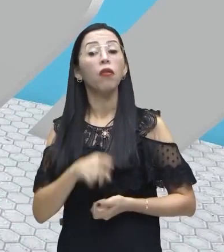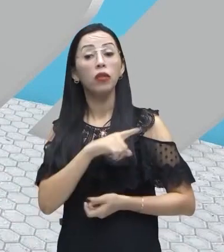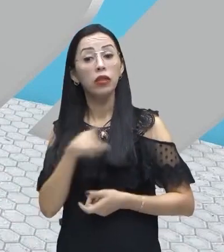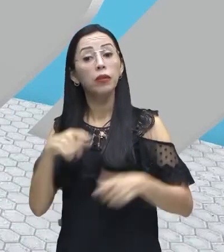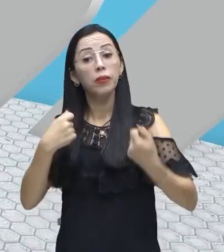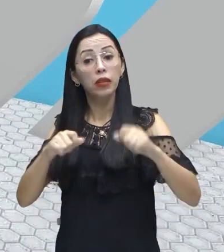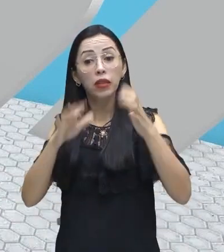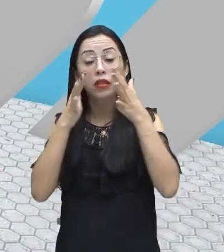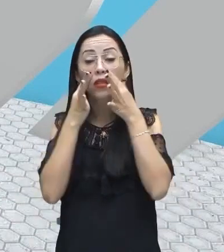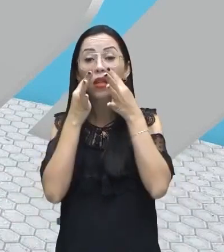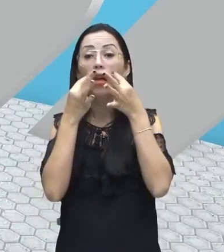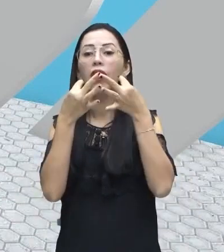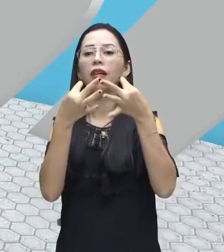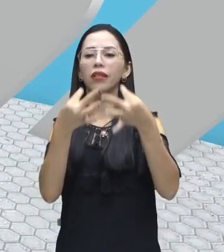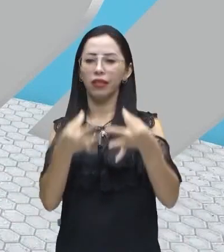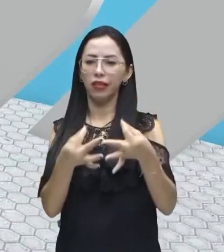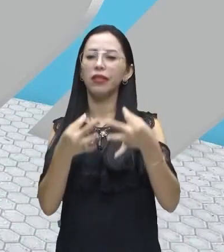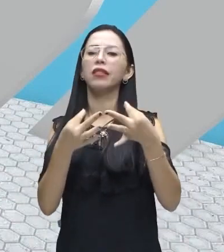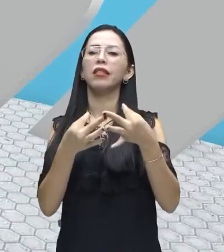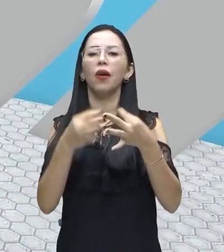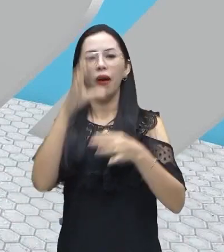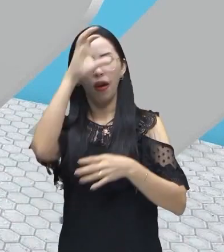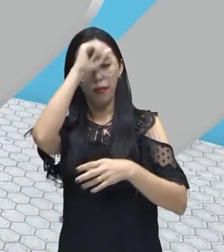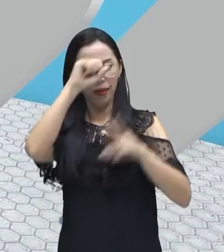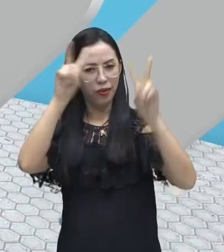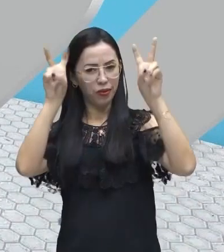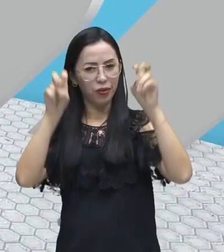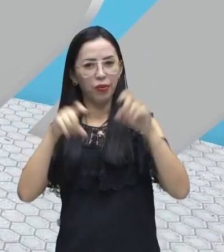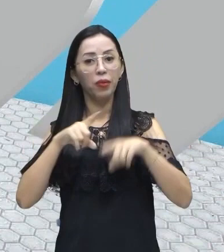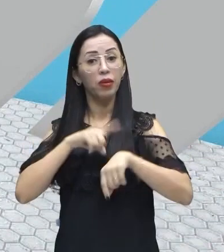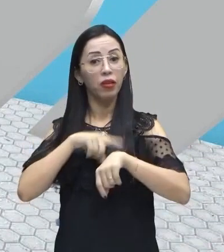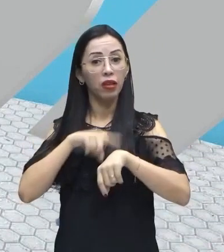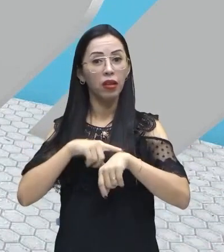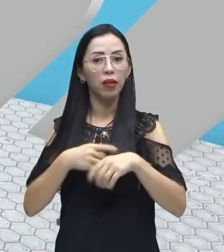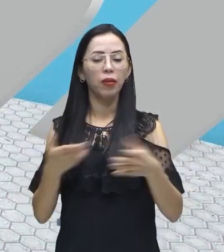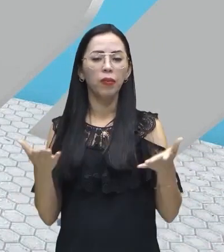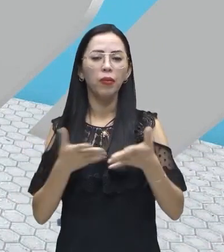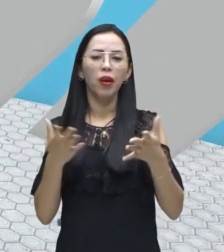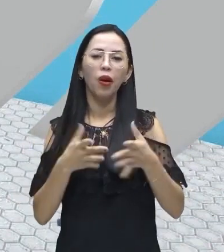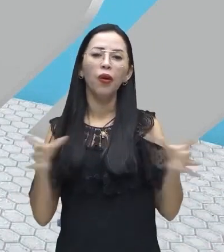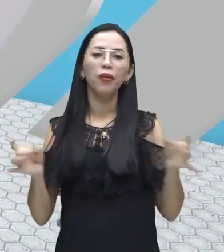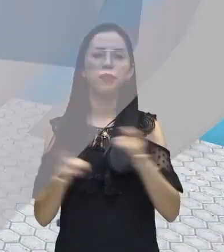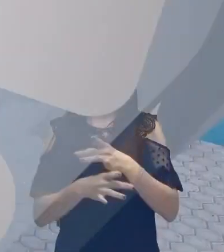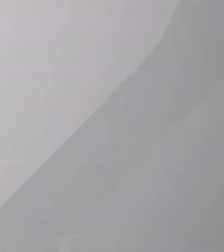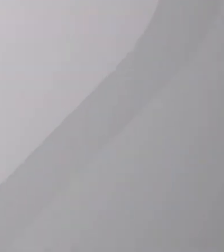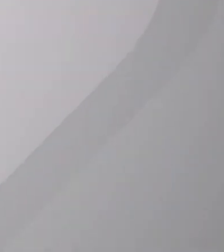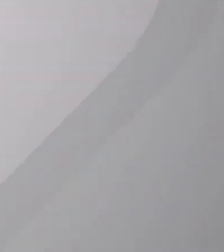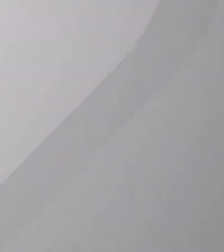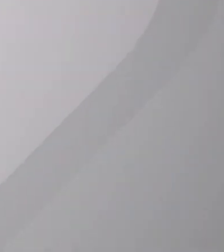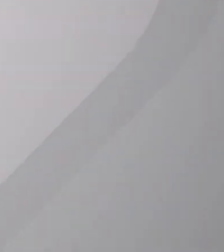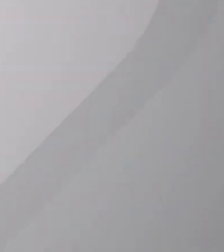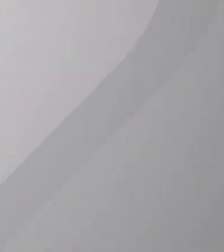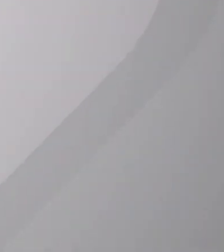bastante atenção nessas unidades de tempo, tá certo? Então, vamos agora às nossas considerações finais.